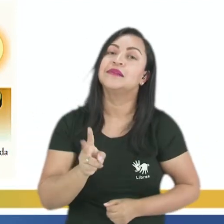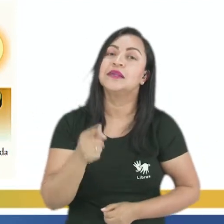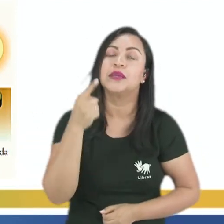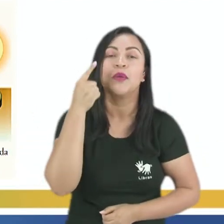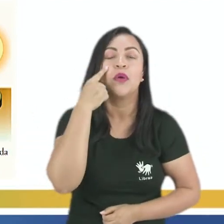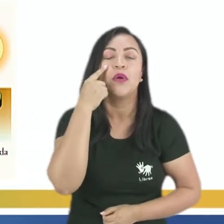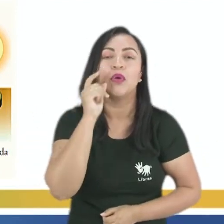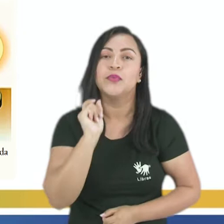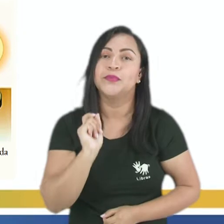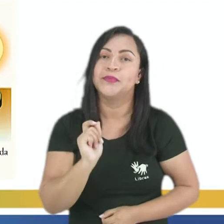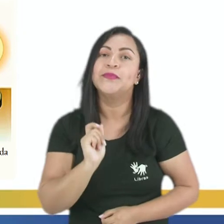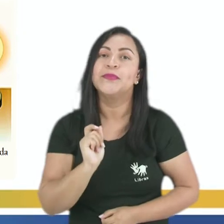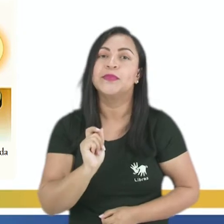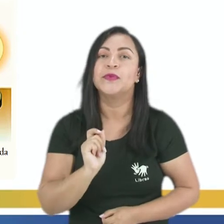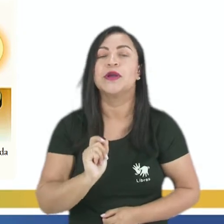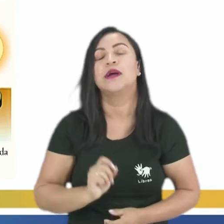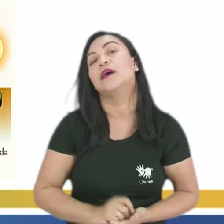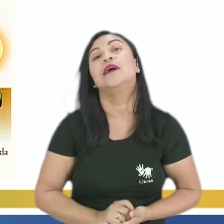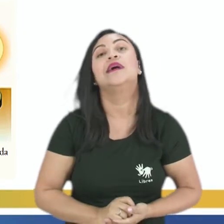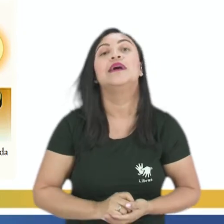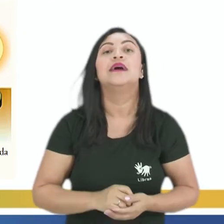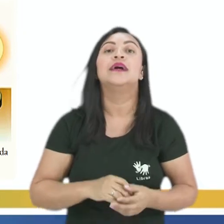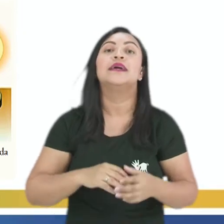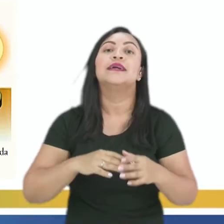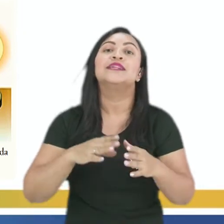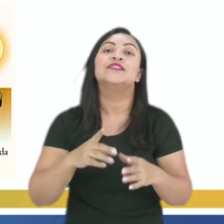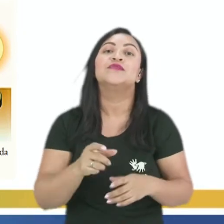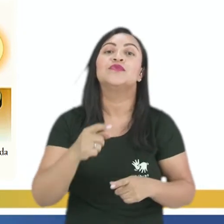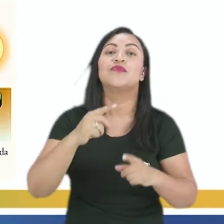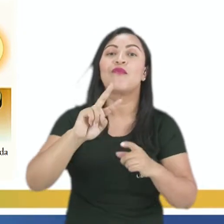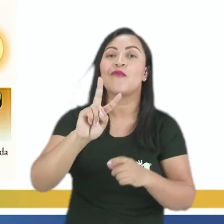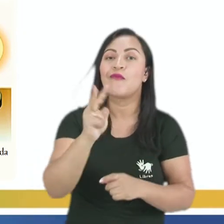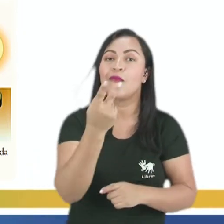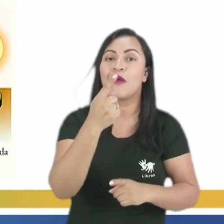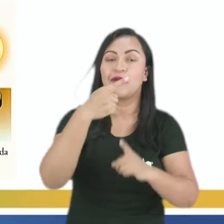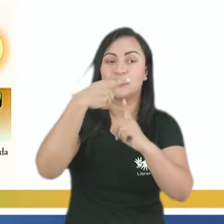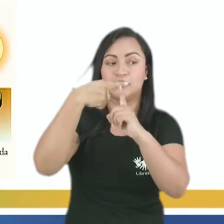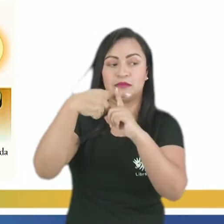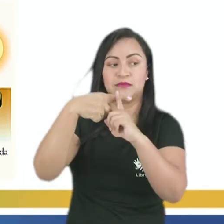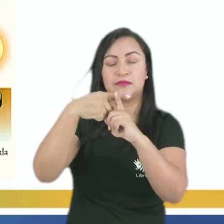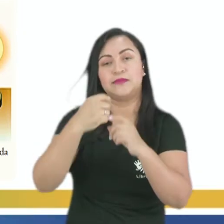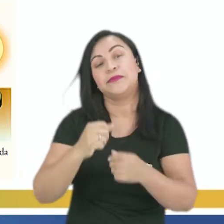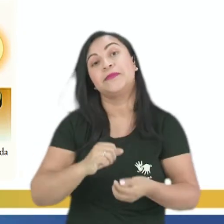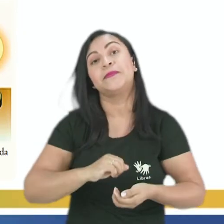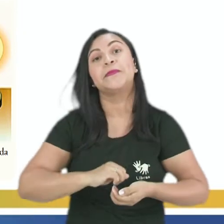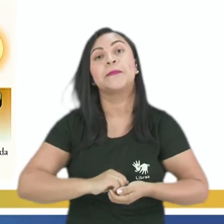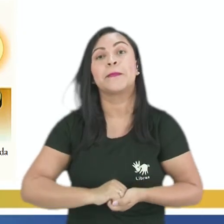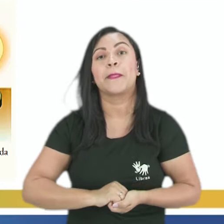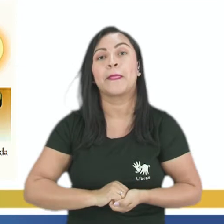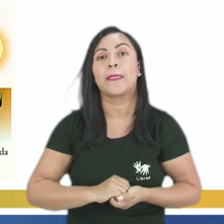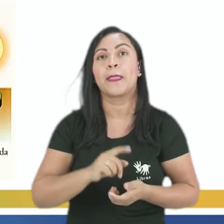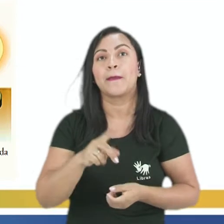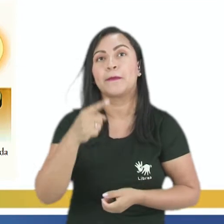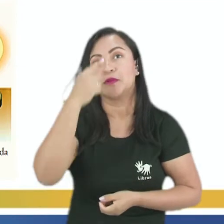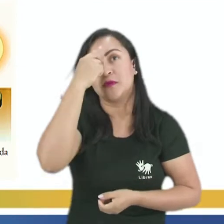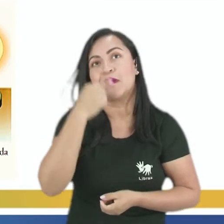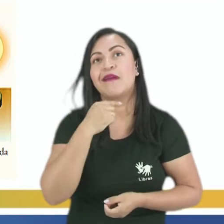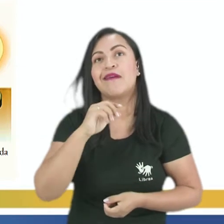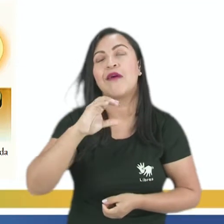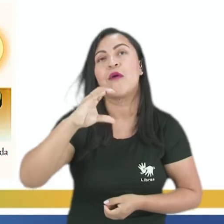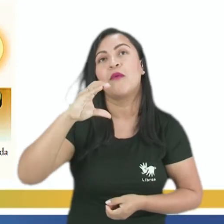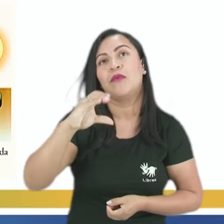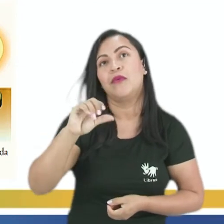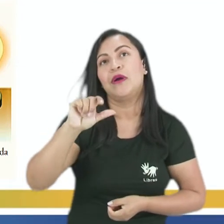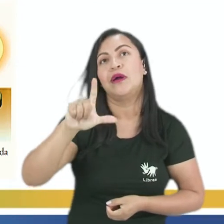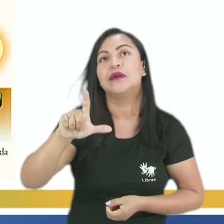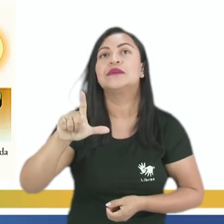nos ácidos que ele sempre vai ser um H+. Se vocês observarem ali na imagem, a gente tem um exemplo do HCl, que é o ácido